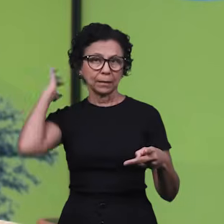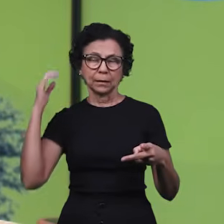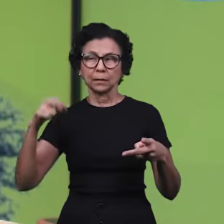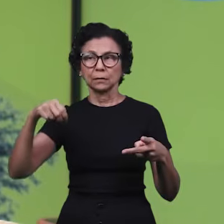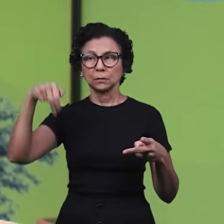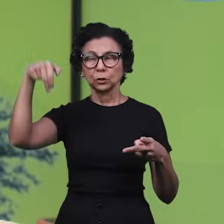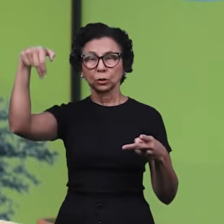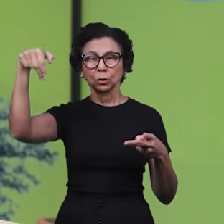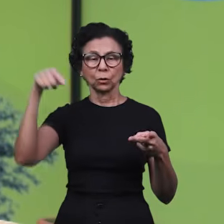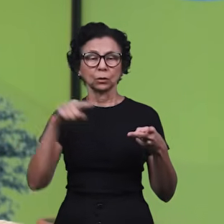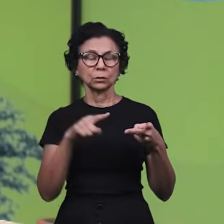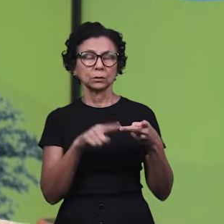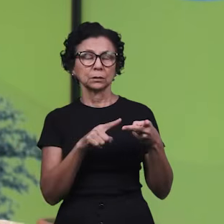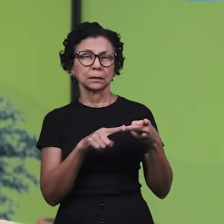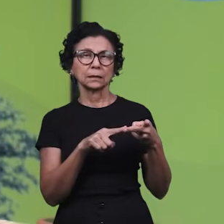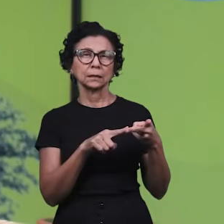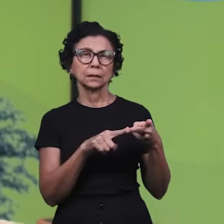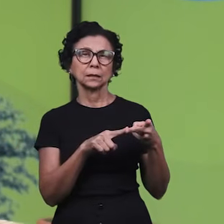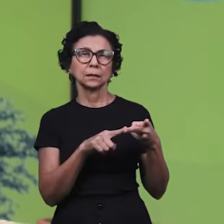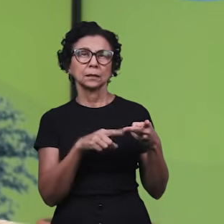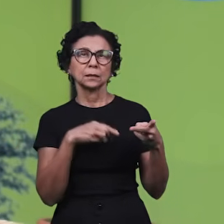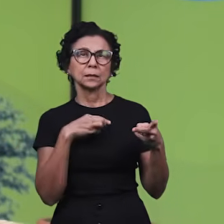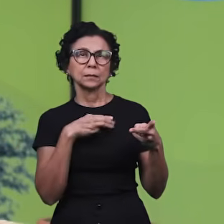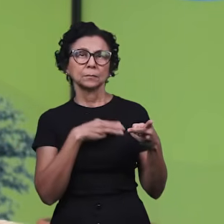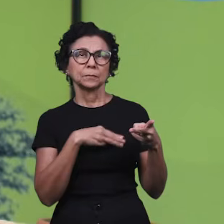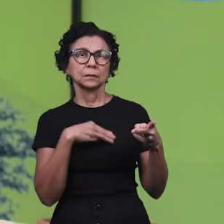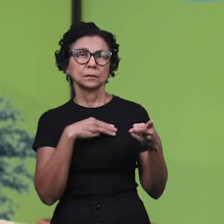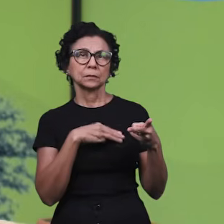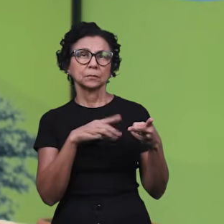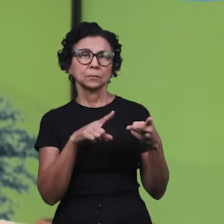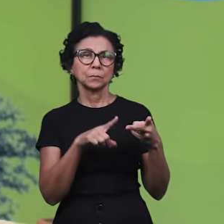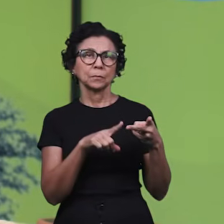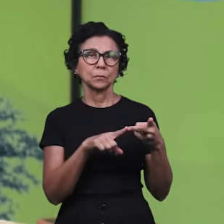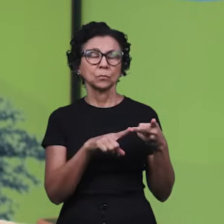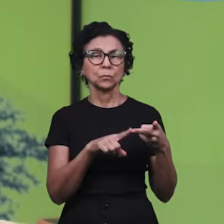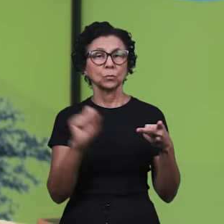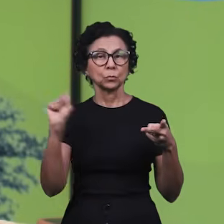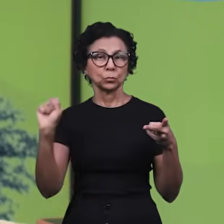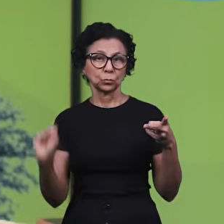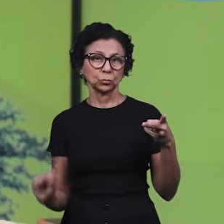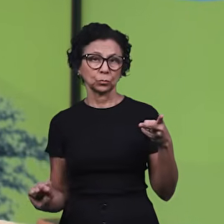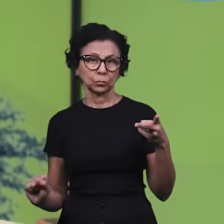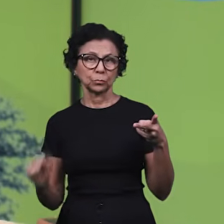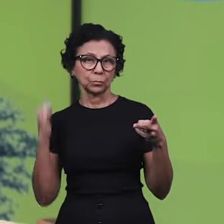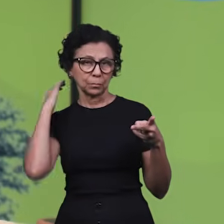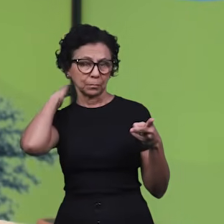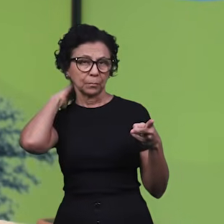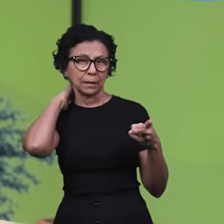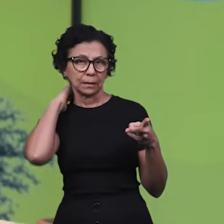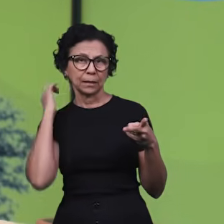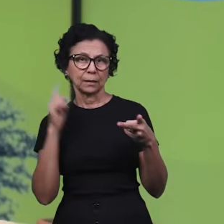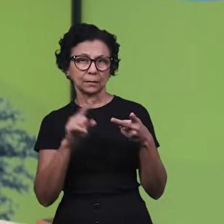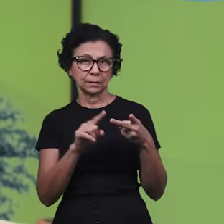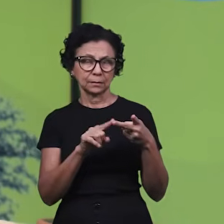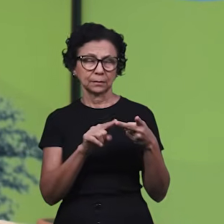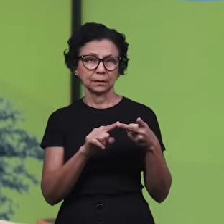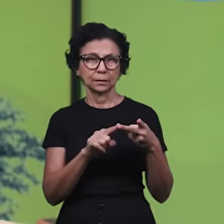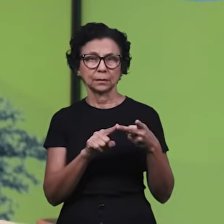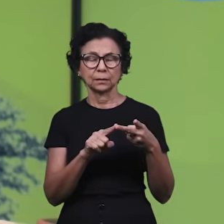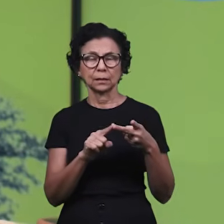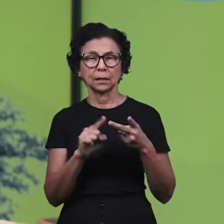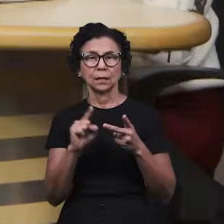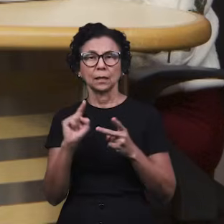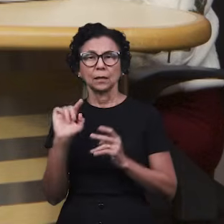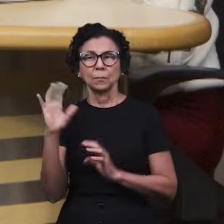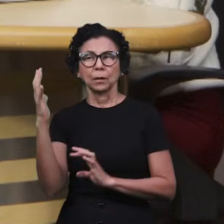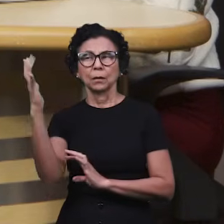E a missão transamazônica já está sendo realizada pelos irmãos da região sul do Pará. Uma por